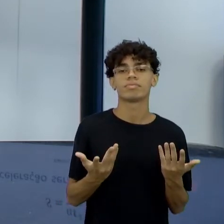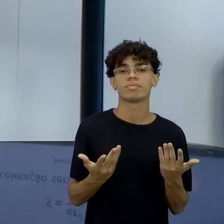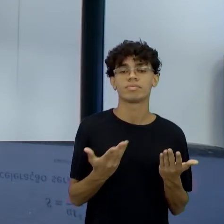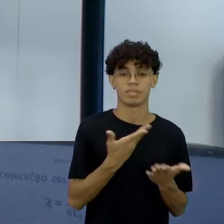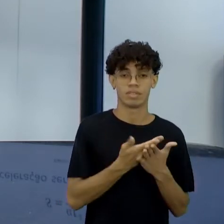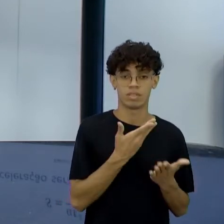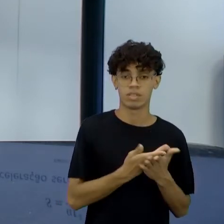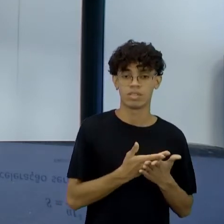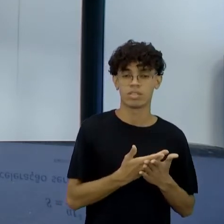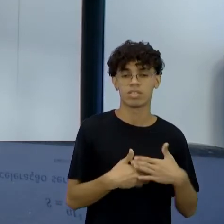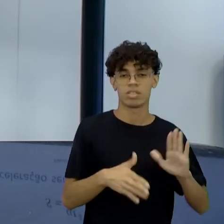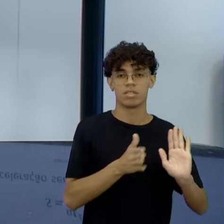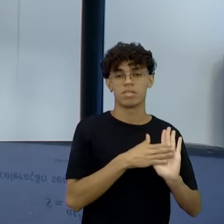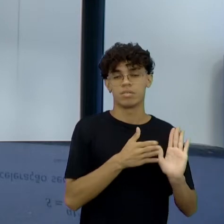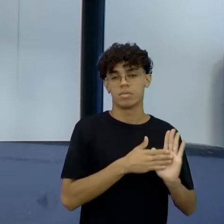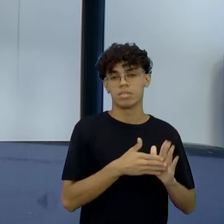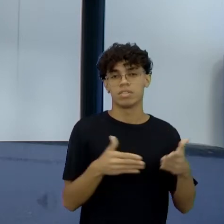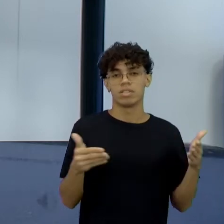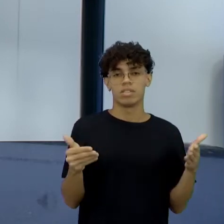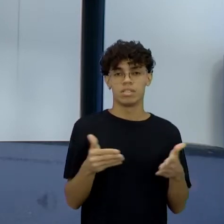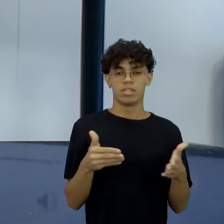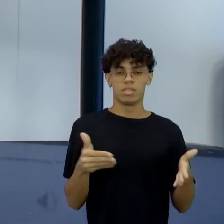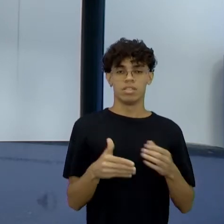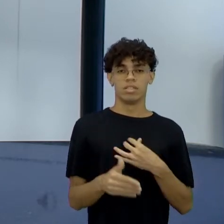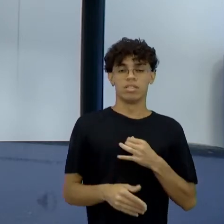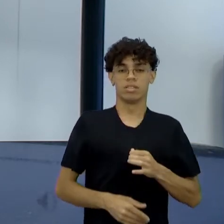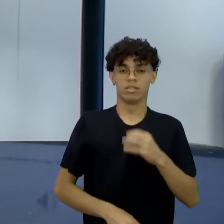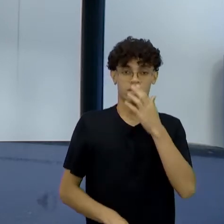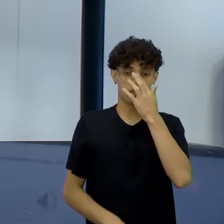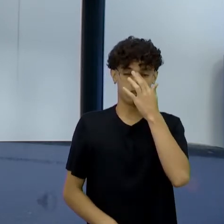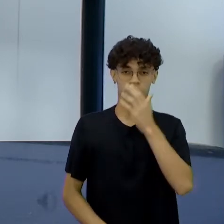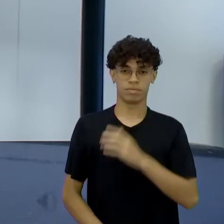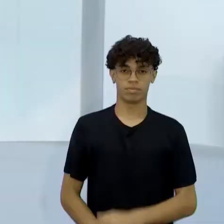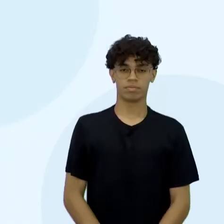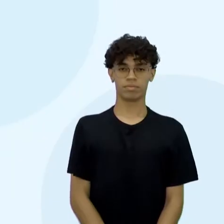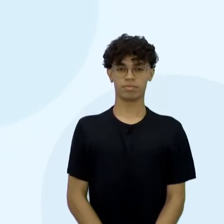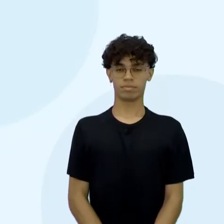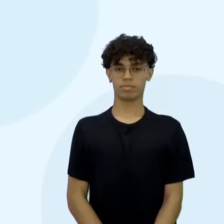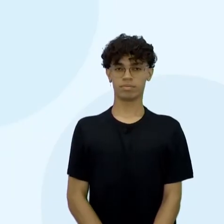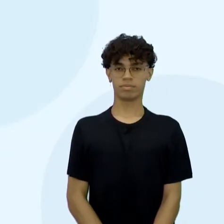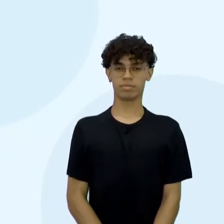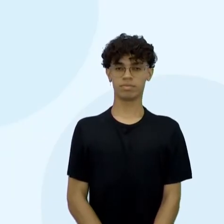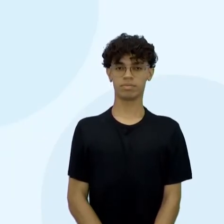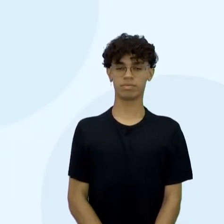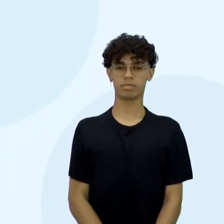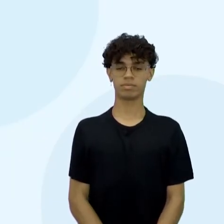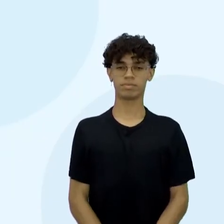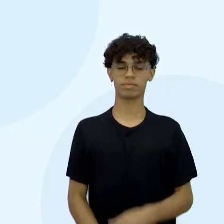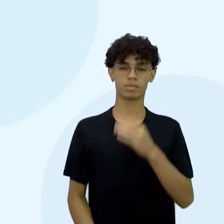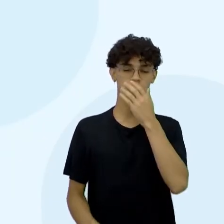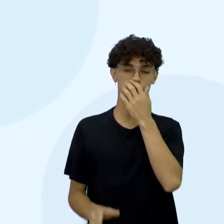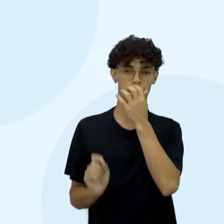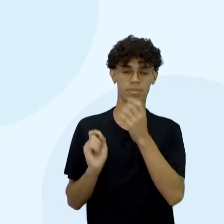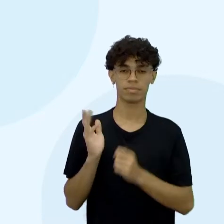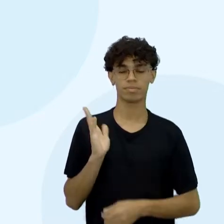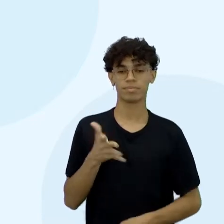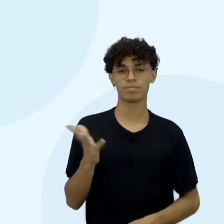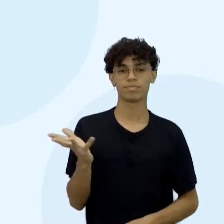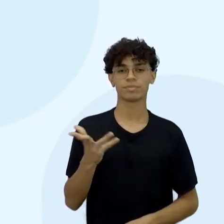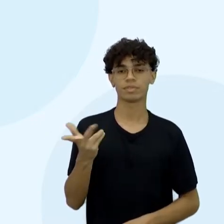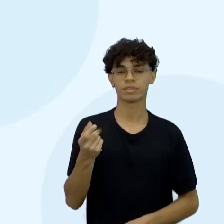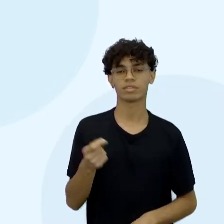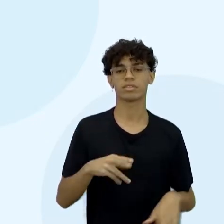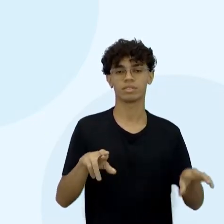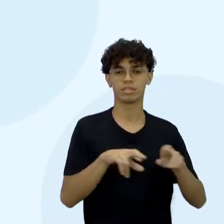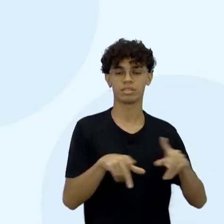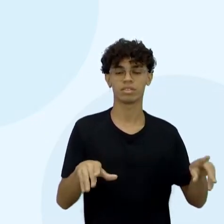estudos? Essa é a proposta para vocês agora, ó. Vamos fazer todo esse mesmo estudo, ó. Se o móvel já começa com uma velocidade diferente